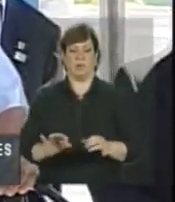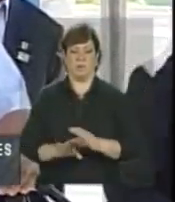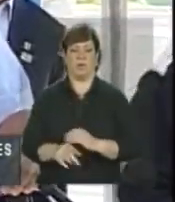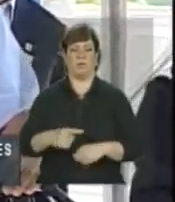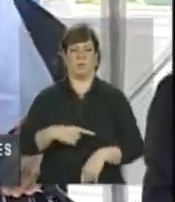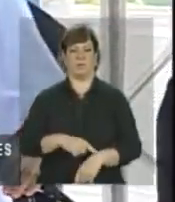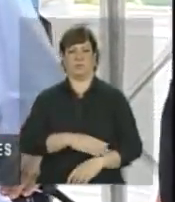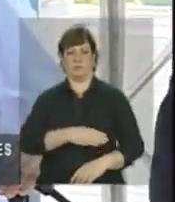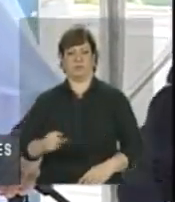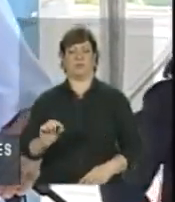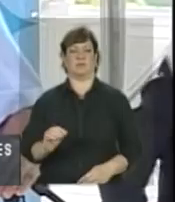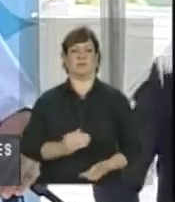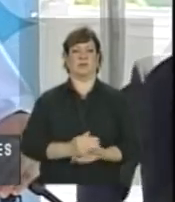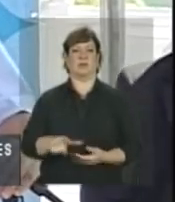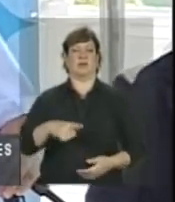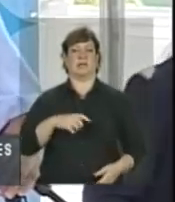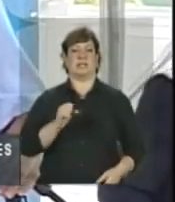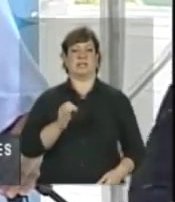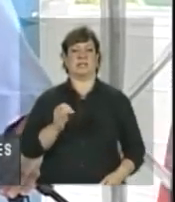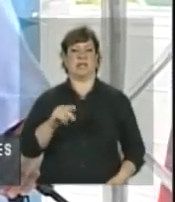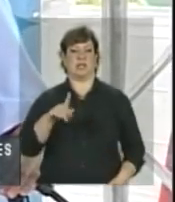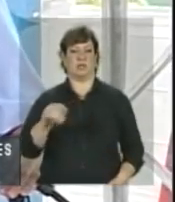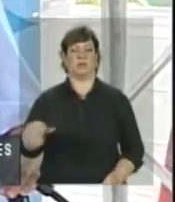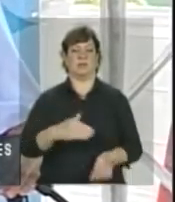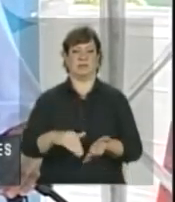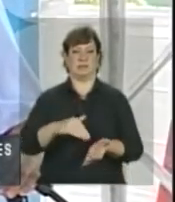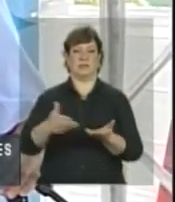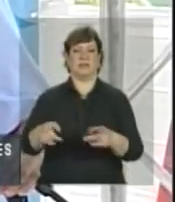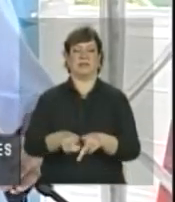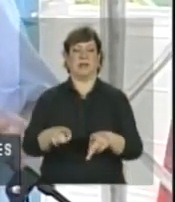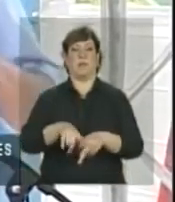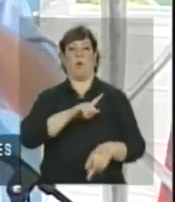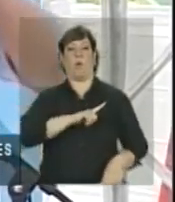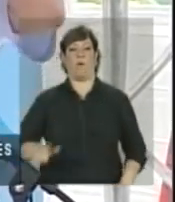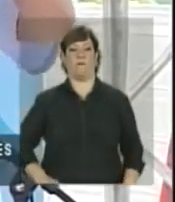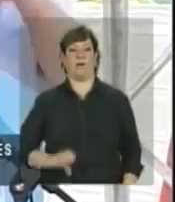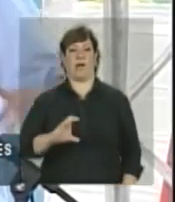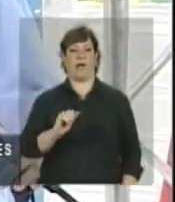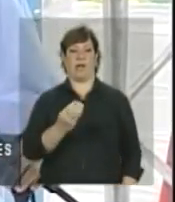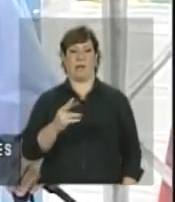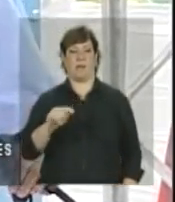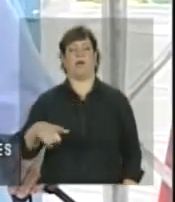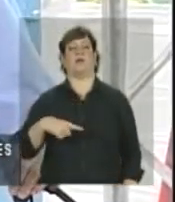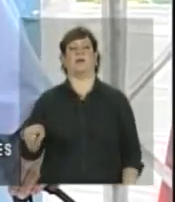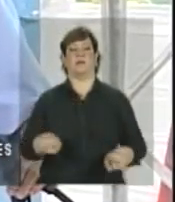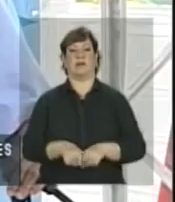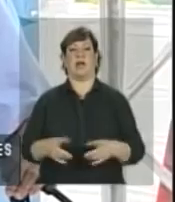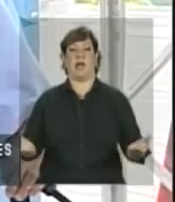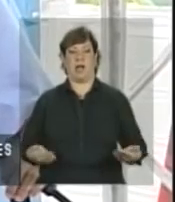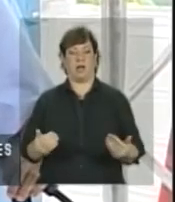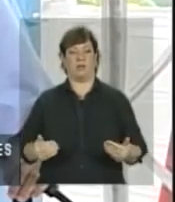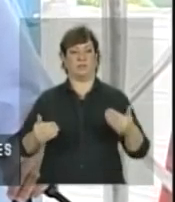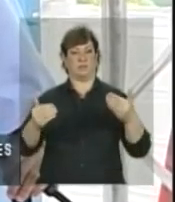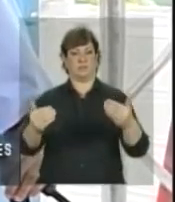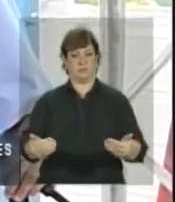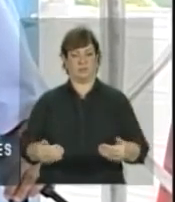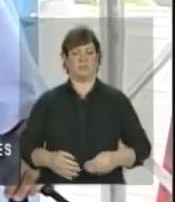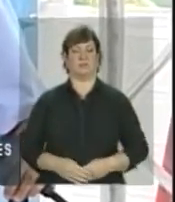atendimento iniciado pelo secretário Sérgio Cortes e pelo governador Cabral e indo em direção agora à alta